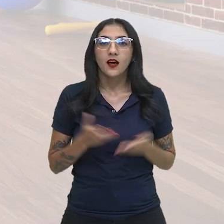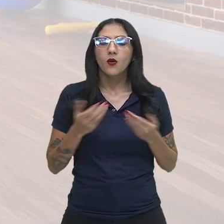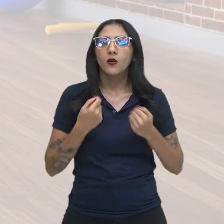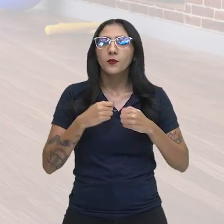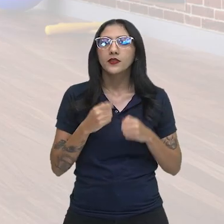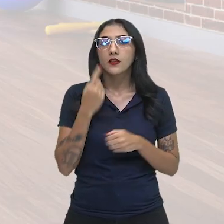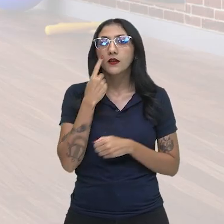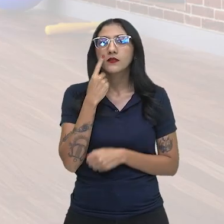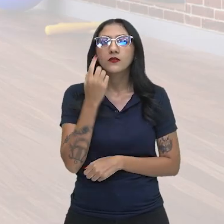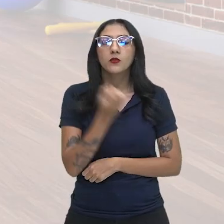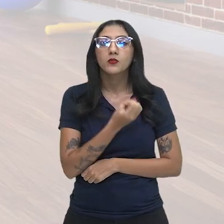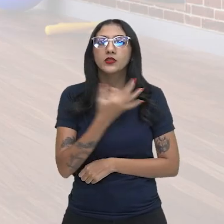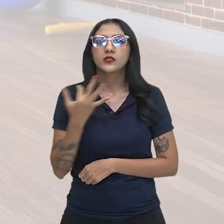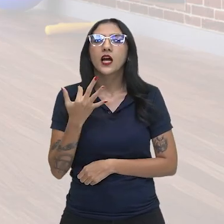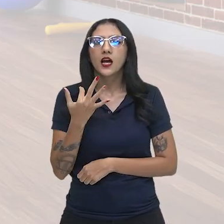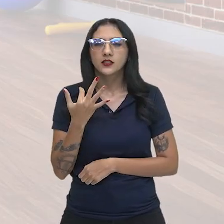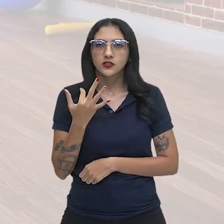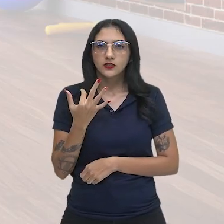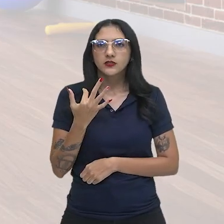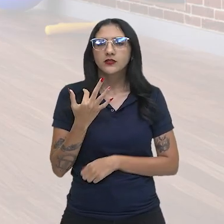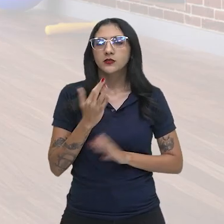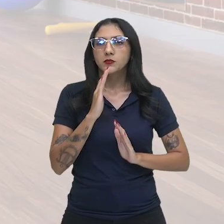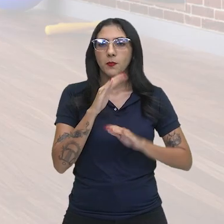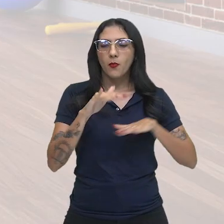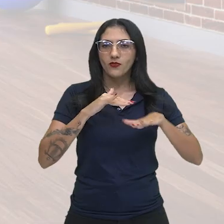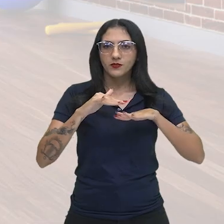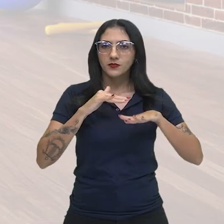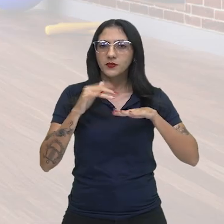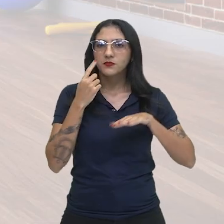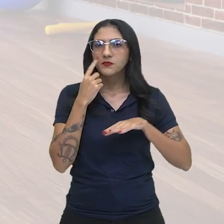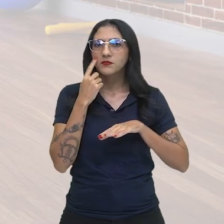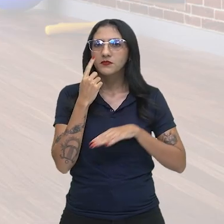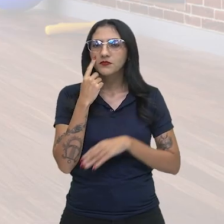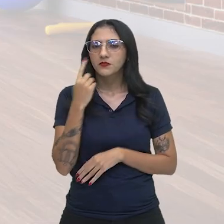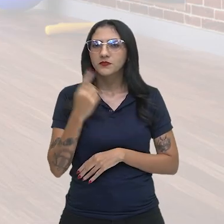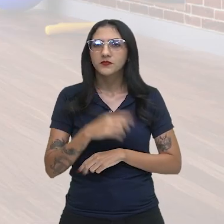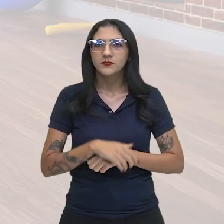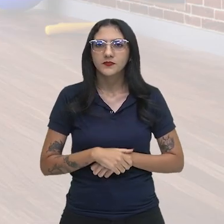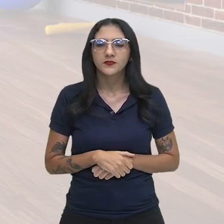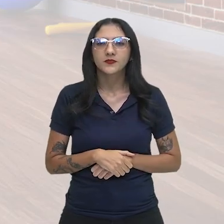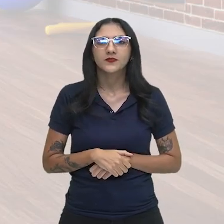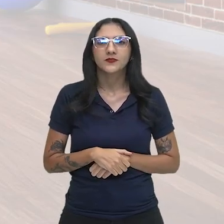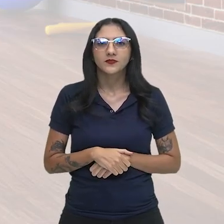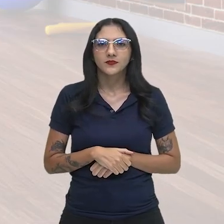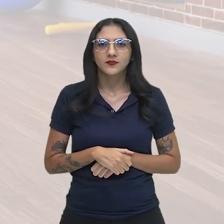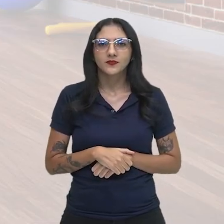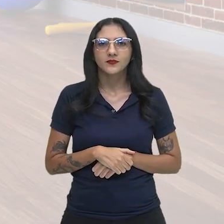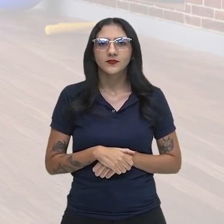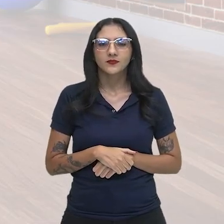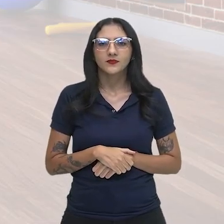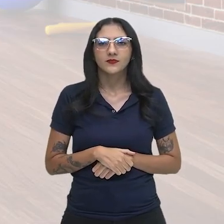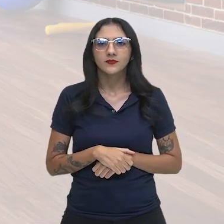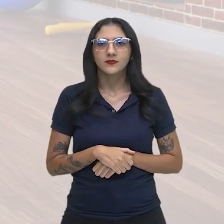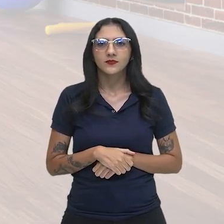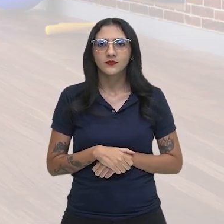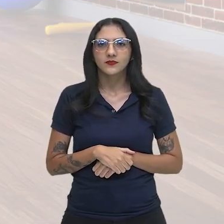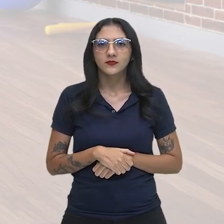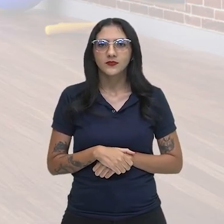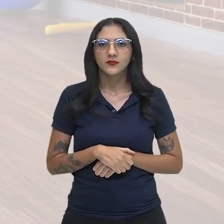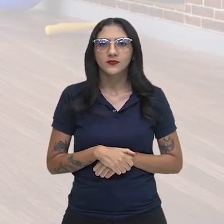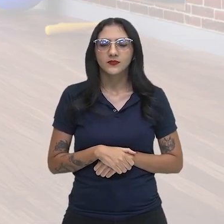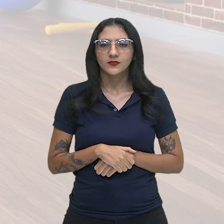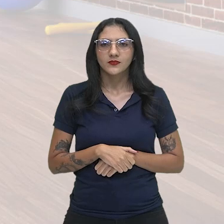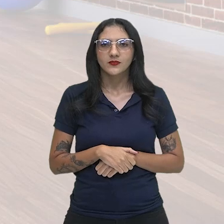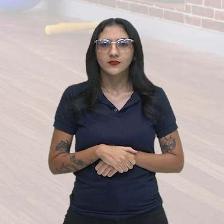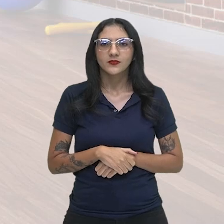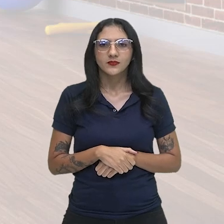ó. 1, 2, 3, 4, 5, 6, 7, 8. Coloca